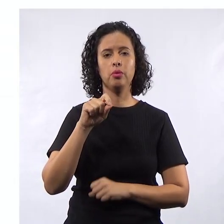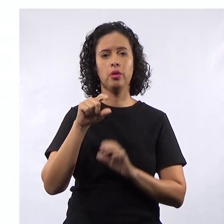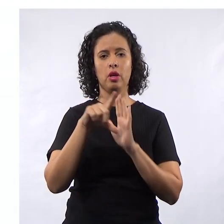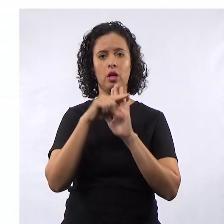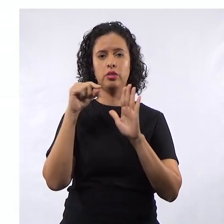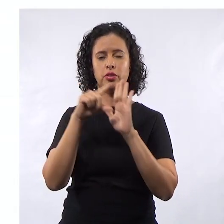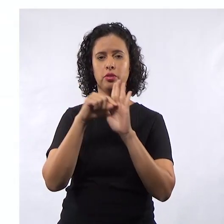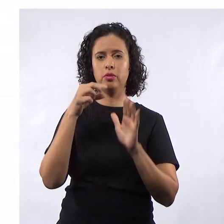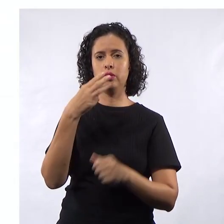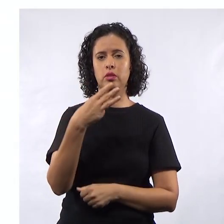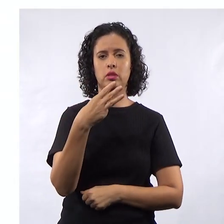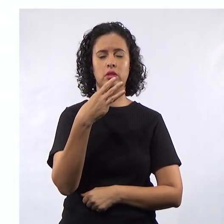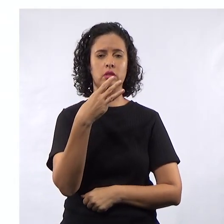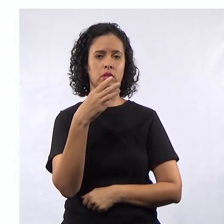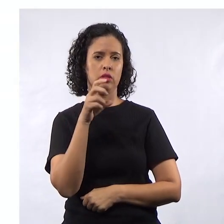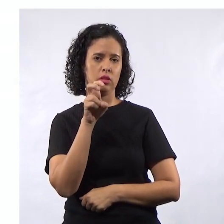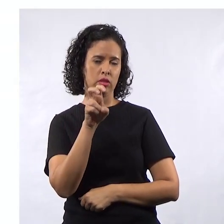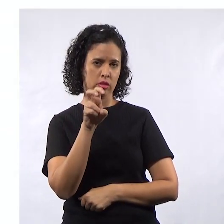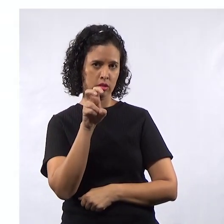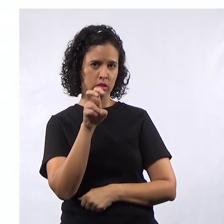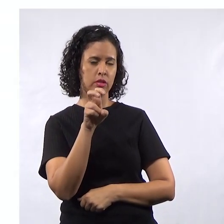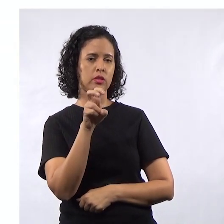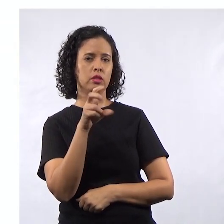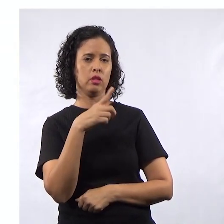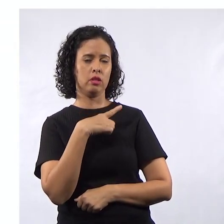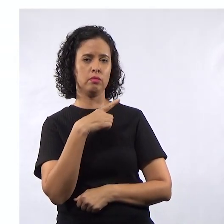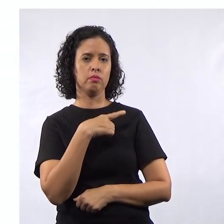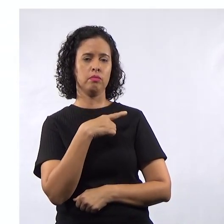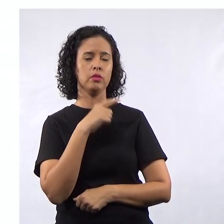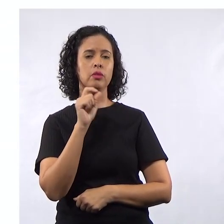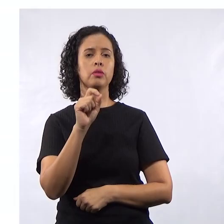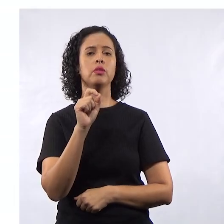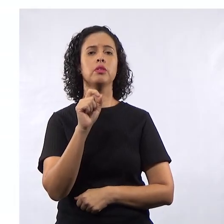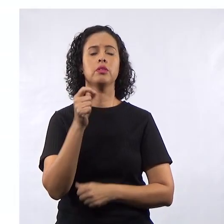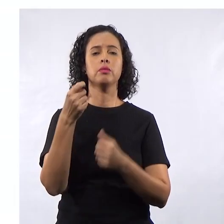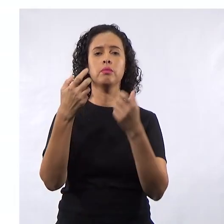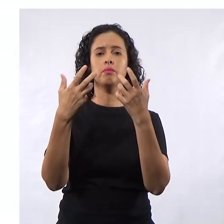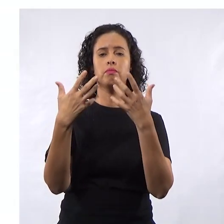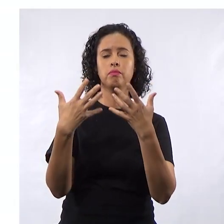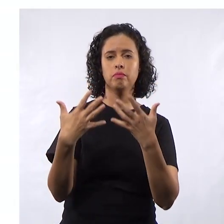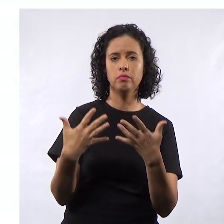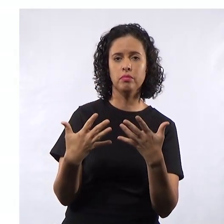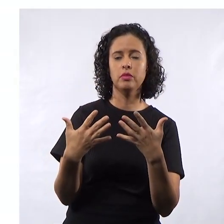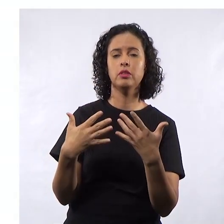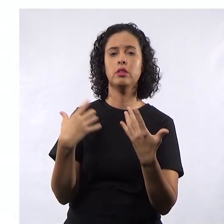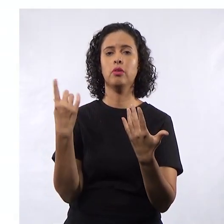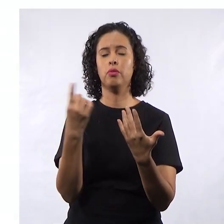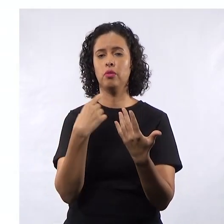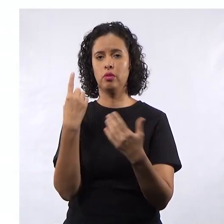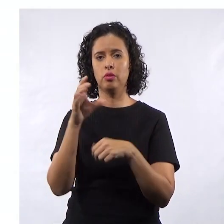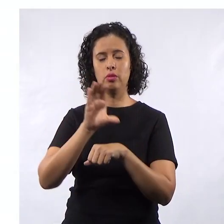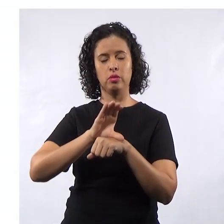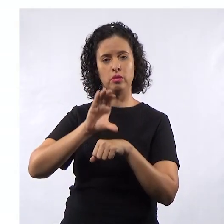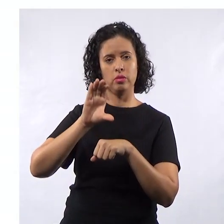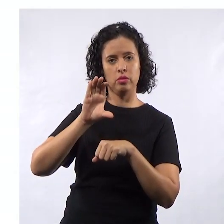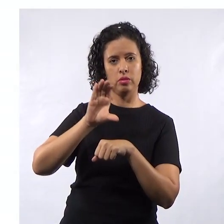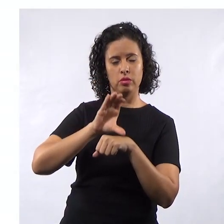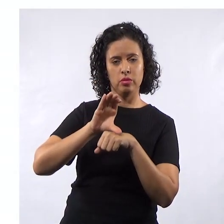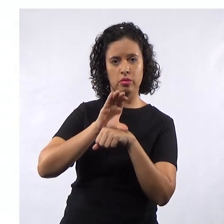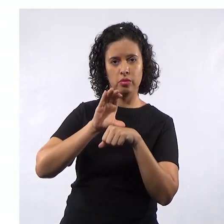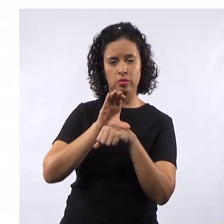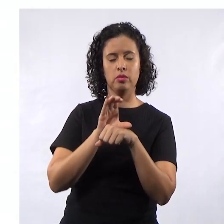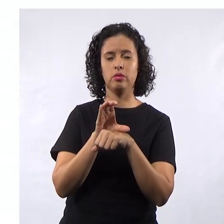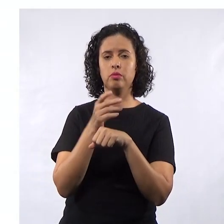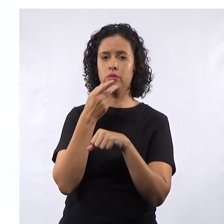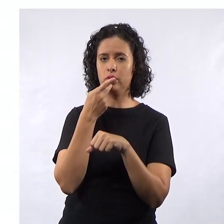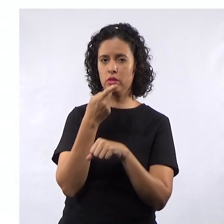não excluirá a apreciação do Poder Judiciário, lesão ou ameaça de direito. Ou seja, a partir do momento que a nossa Constituição Federal diz